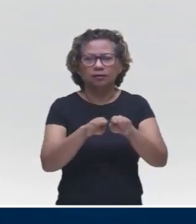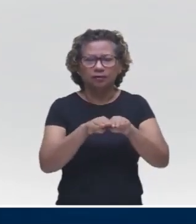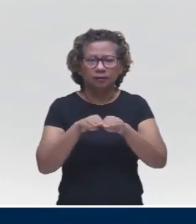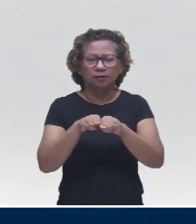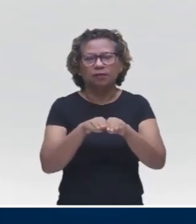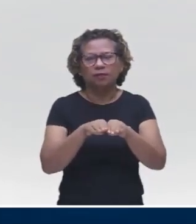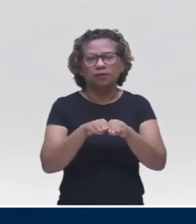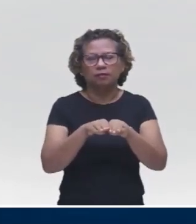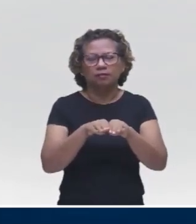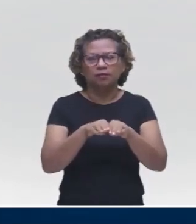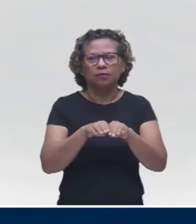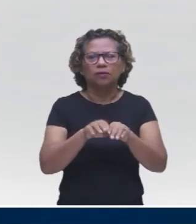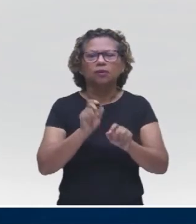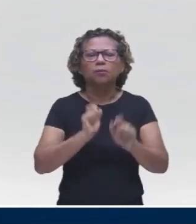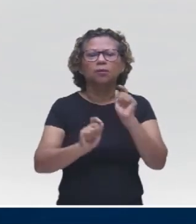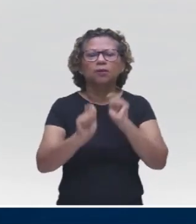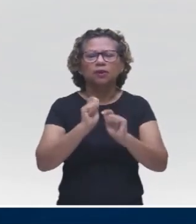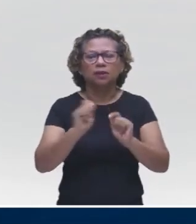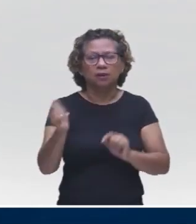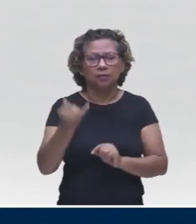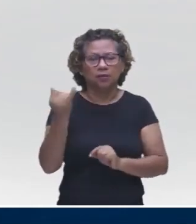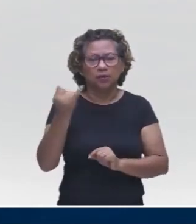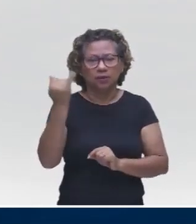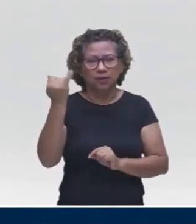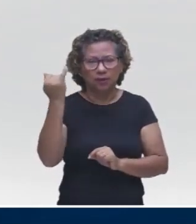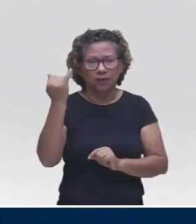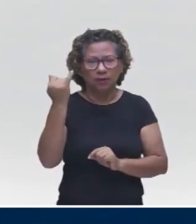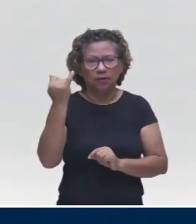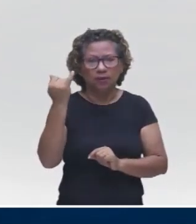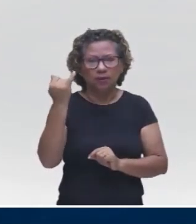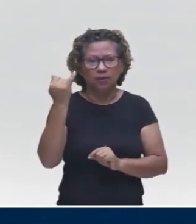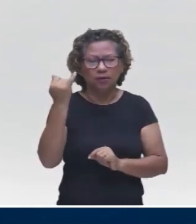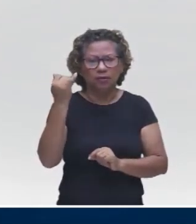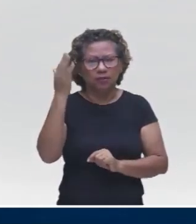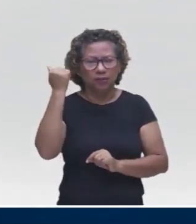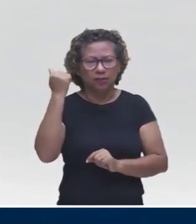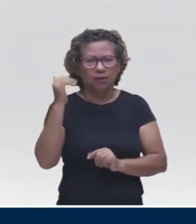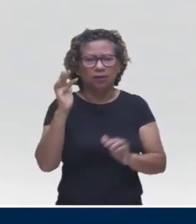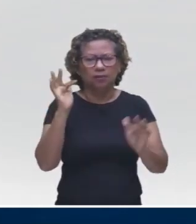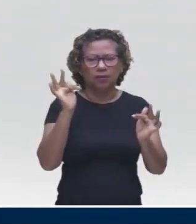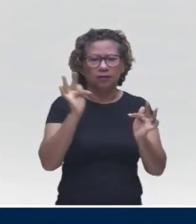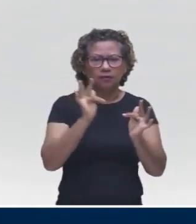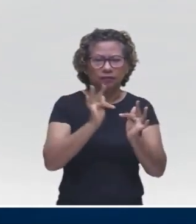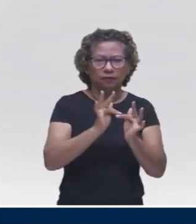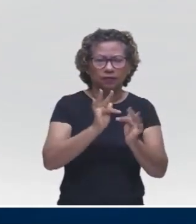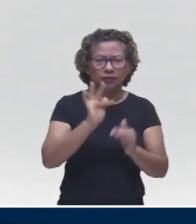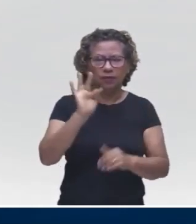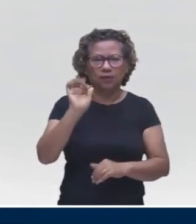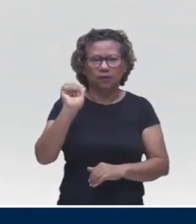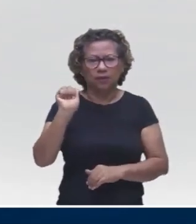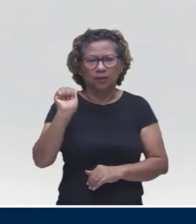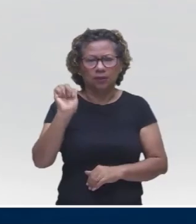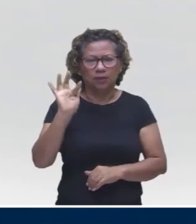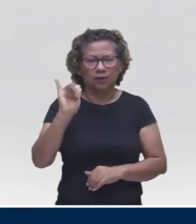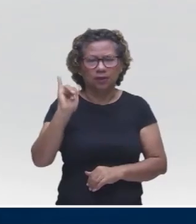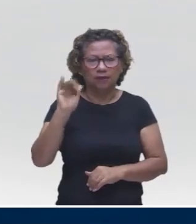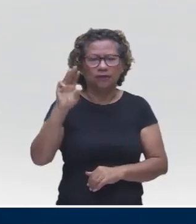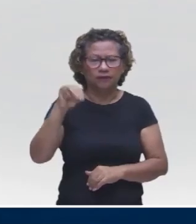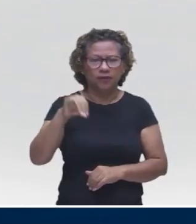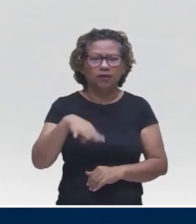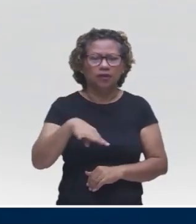Então, o que é importante aqui para nós determinarmos o gráfico de uma função afim? Nós temos conhecimento